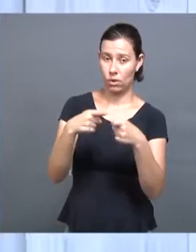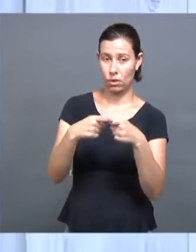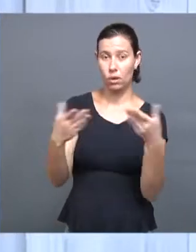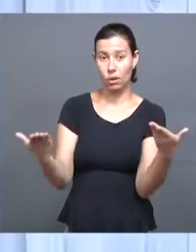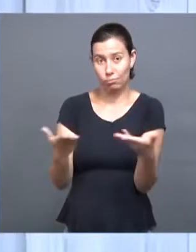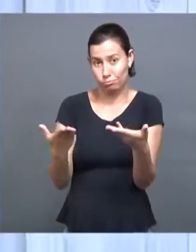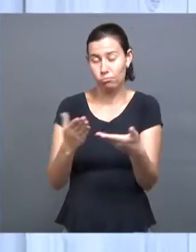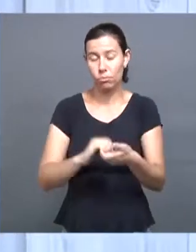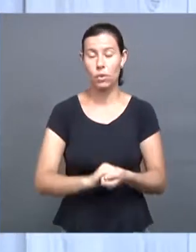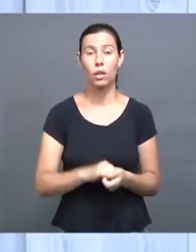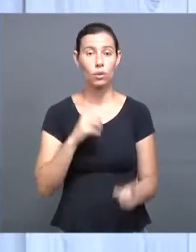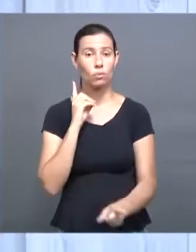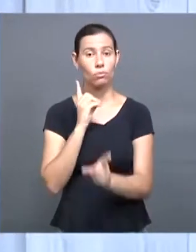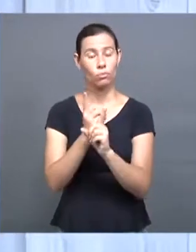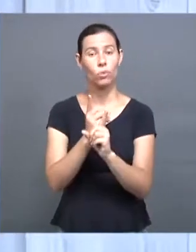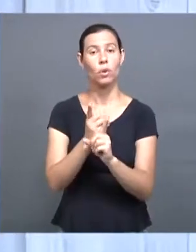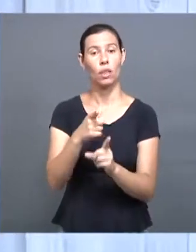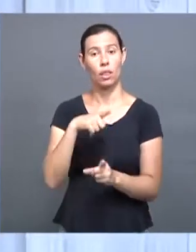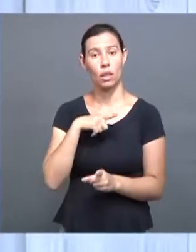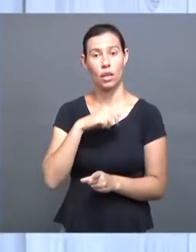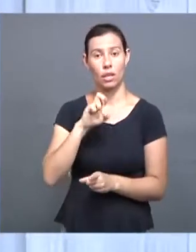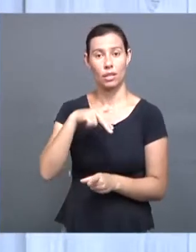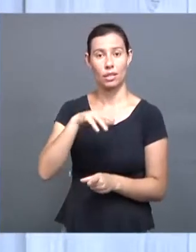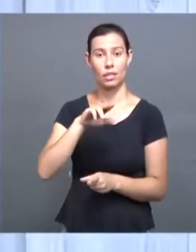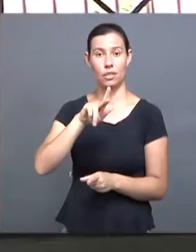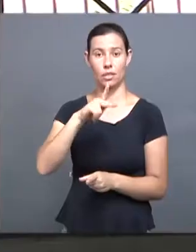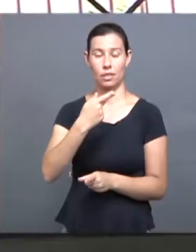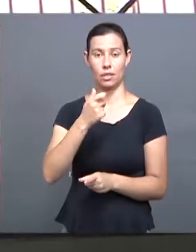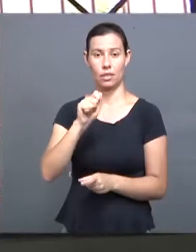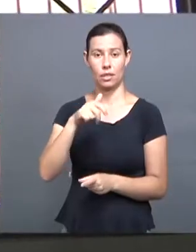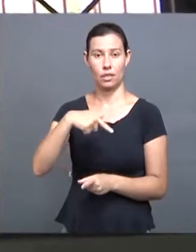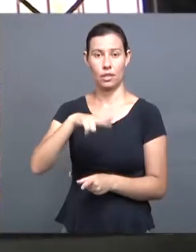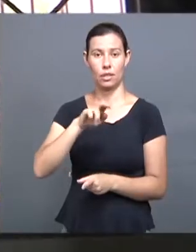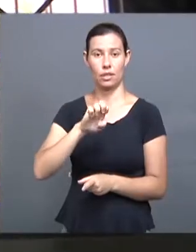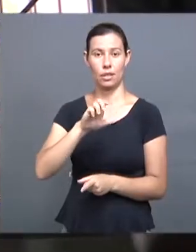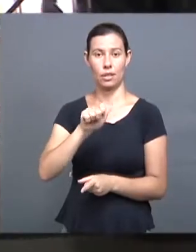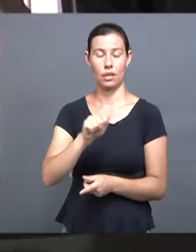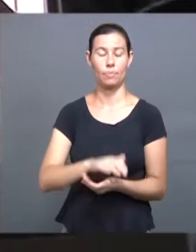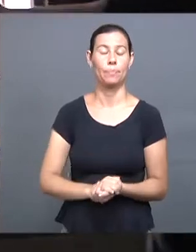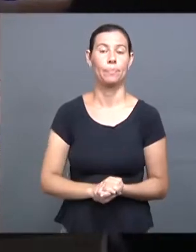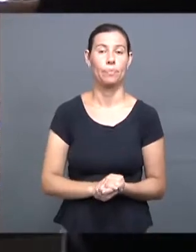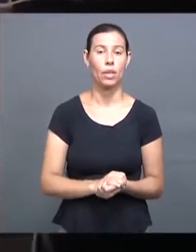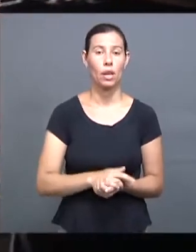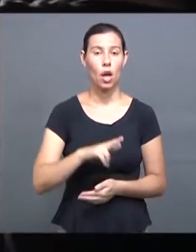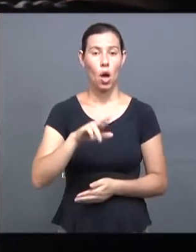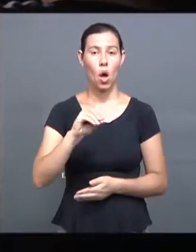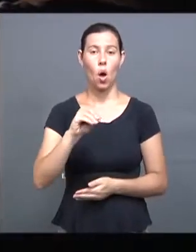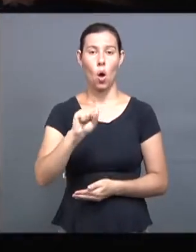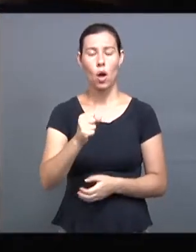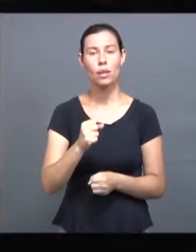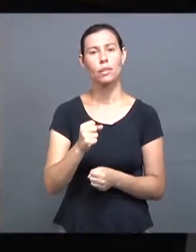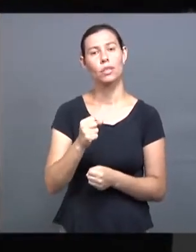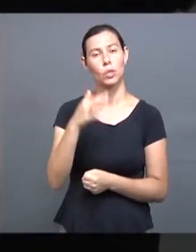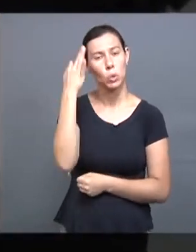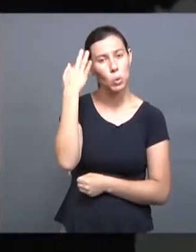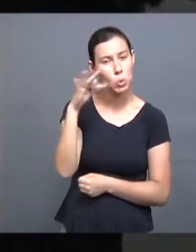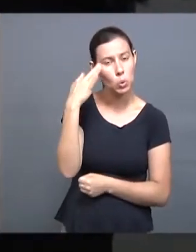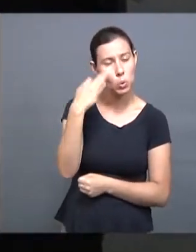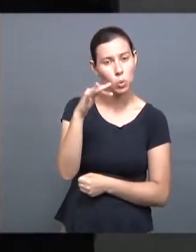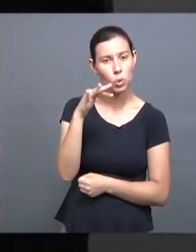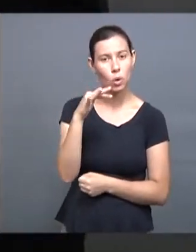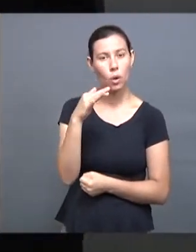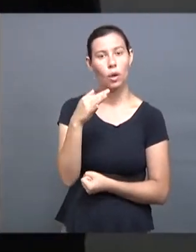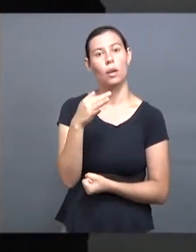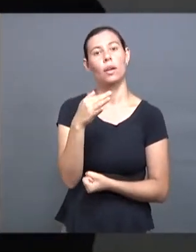ano. Ela descobriu que tem enxaqueca. Por muito tempo, Rosa resolveu as dores de cabeça fechando